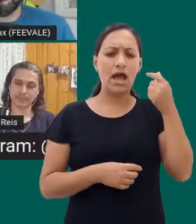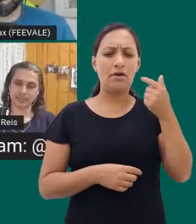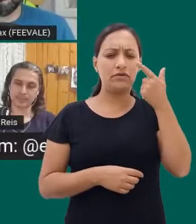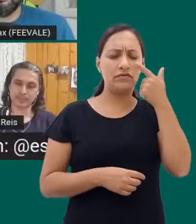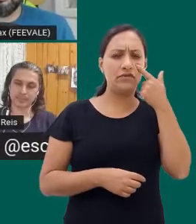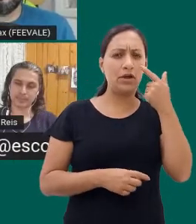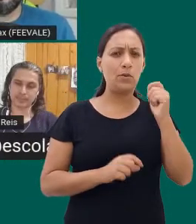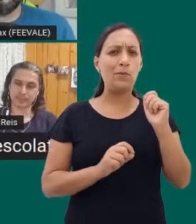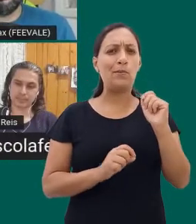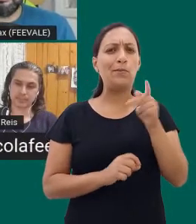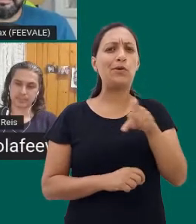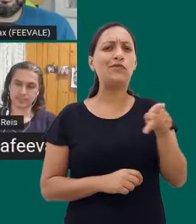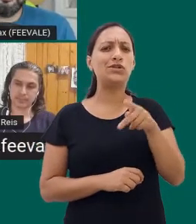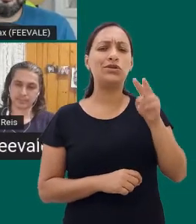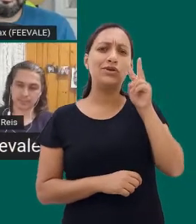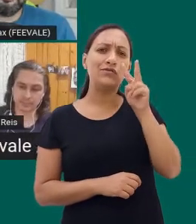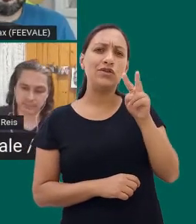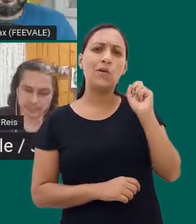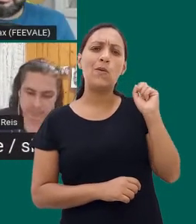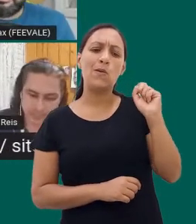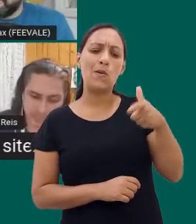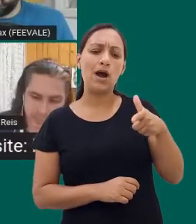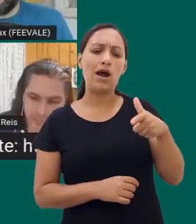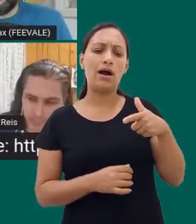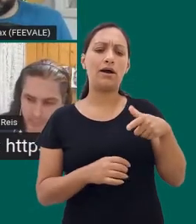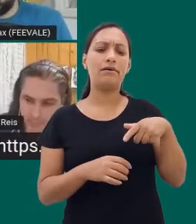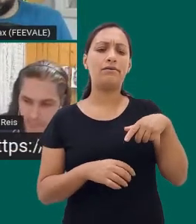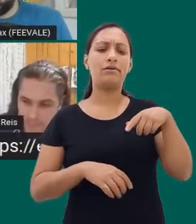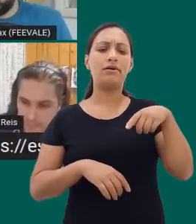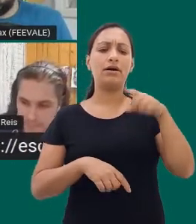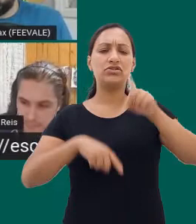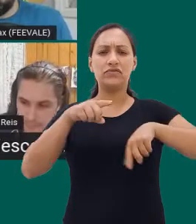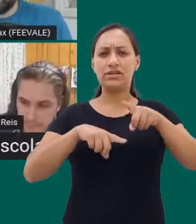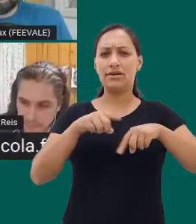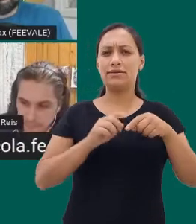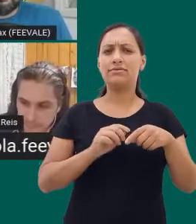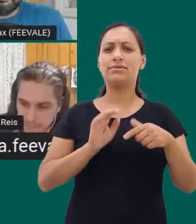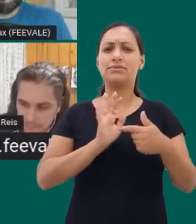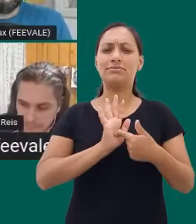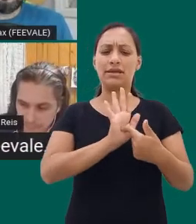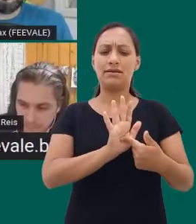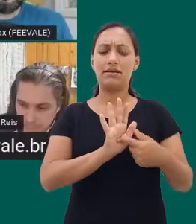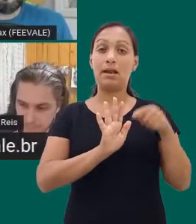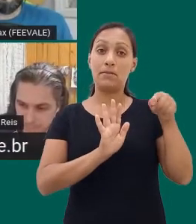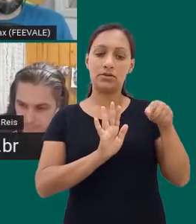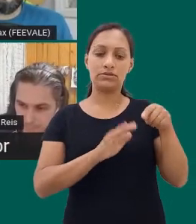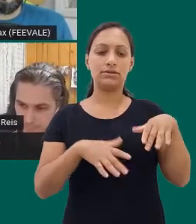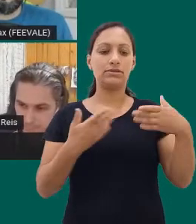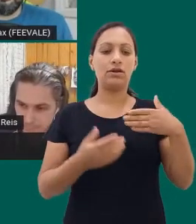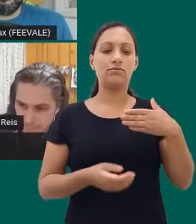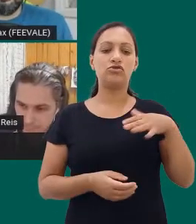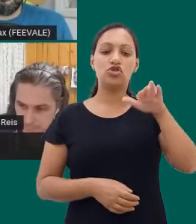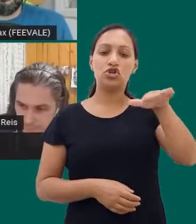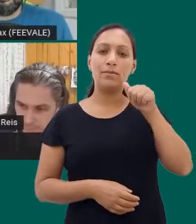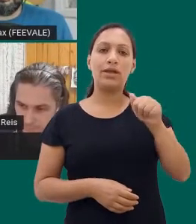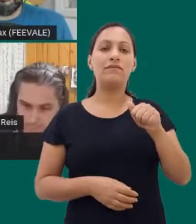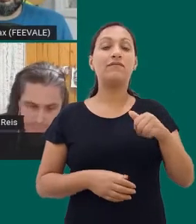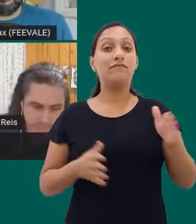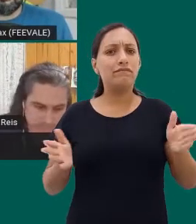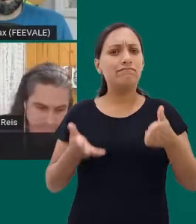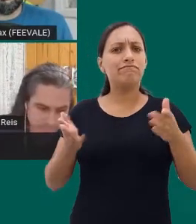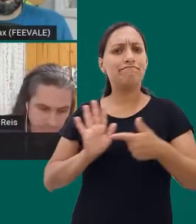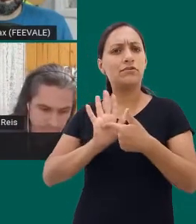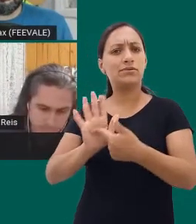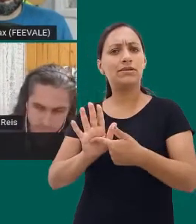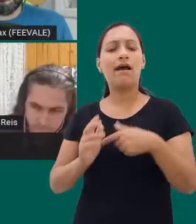não estavam vendo muito quais eram as evidências de aprendizagem que ela demonstrava. Disse, olha só, vamos lá, tem que mostrar.